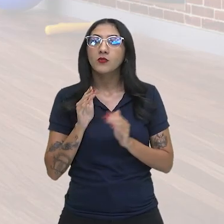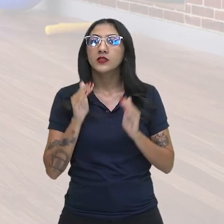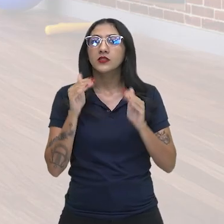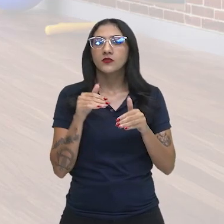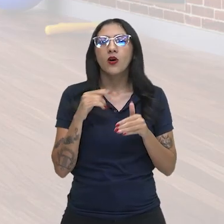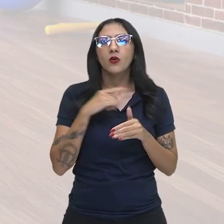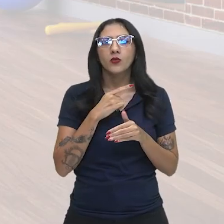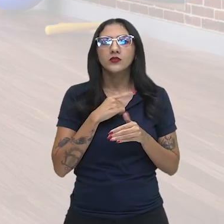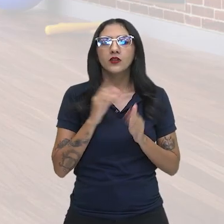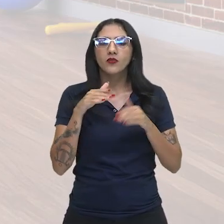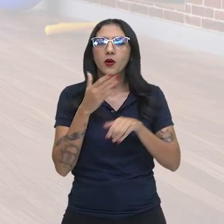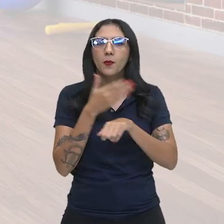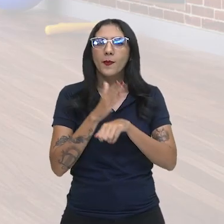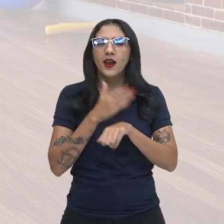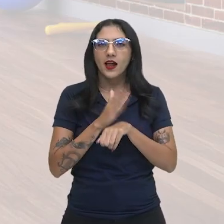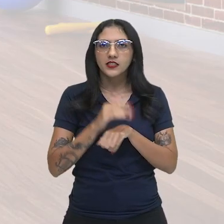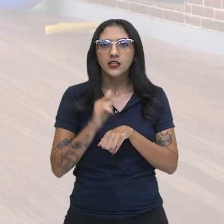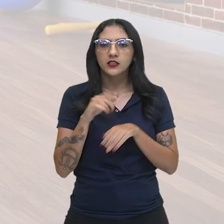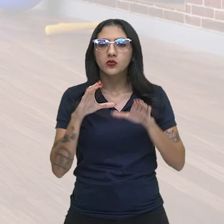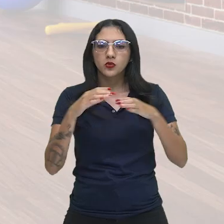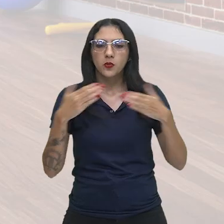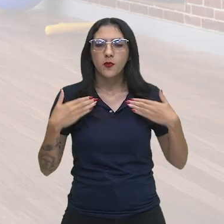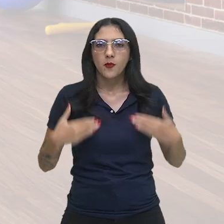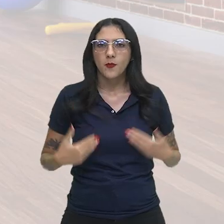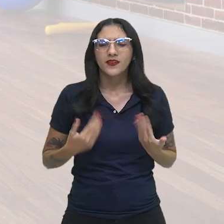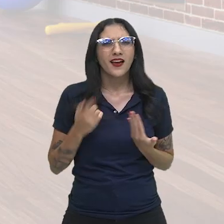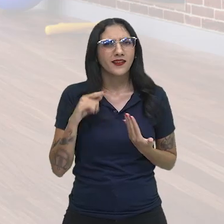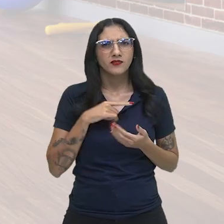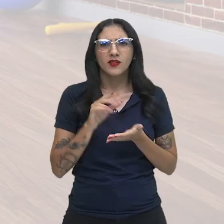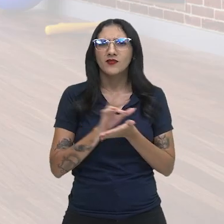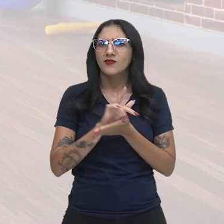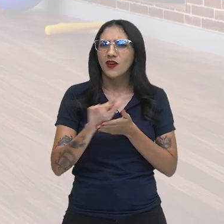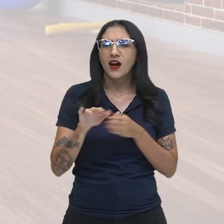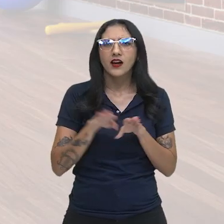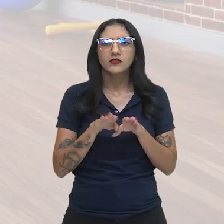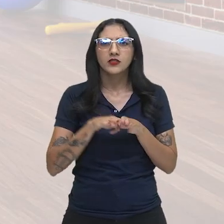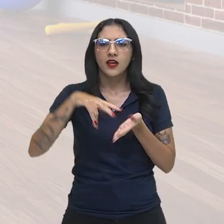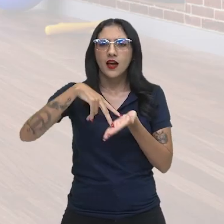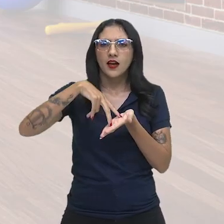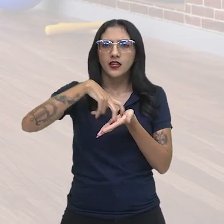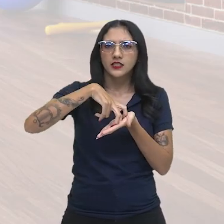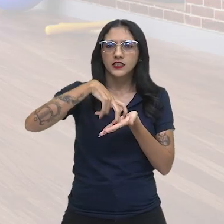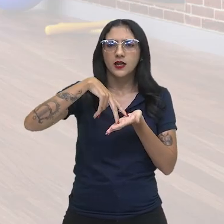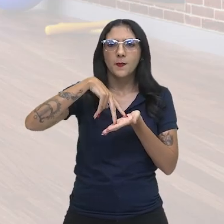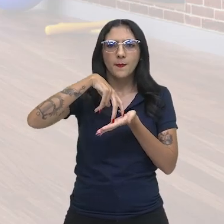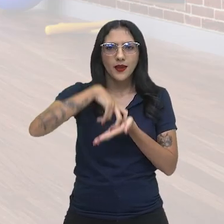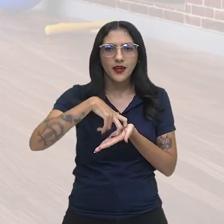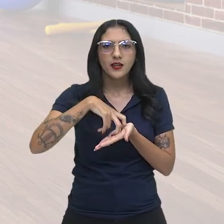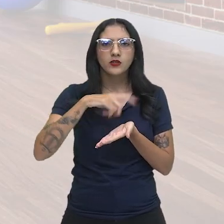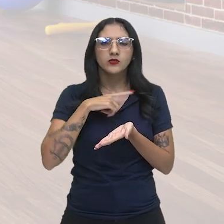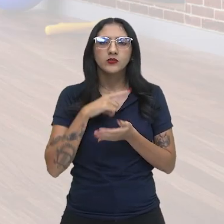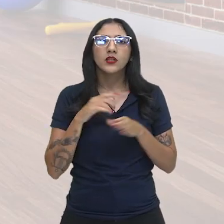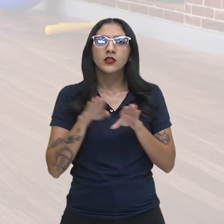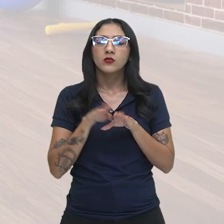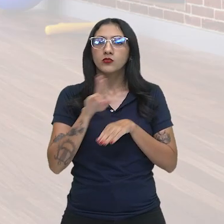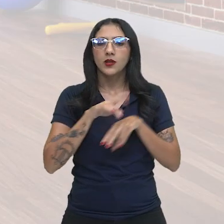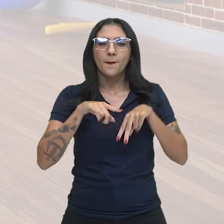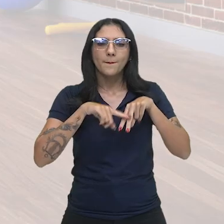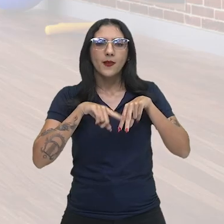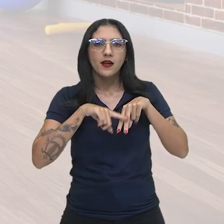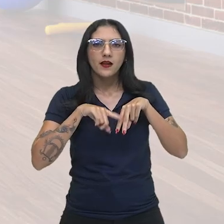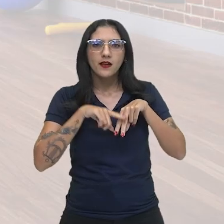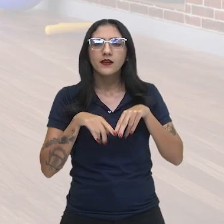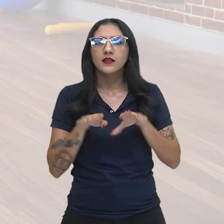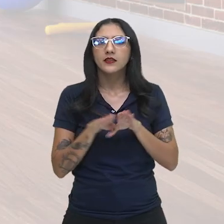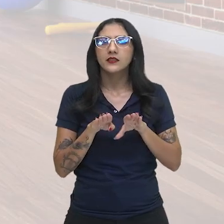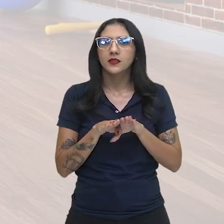para trabalhar os grupos musculares. Aí tem vários exercícios. Tem agachamento, que vai trabalhar os quadríceps,